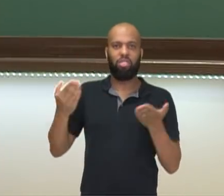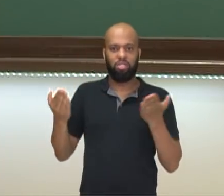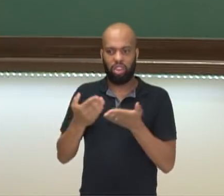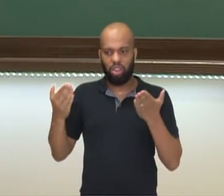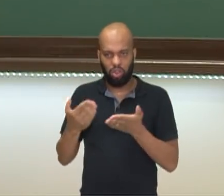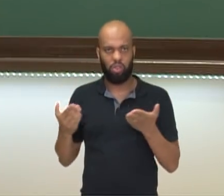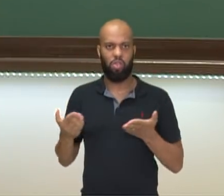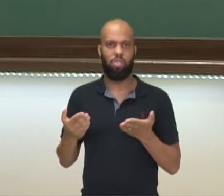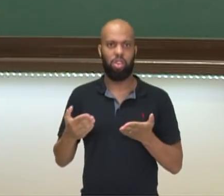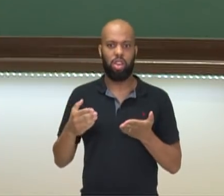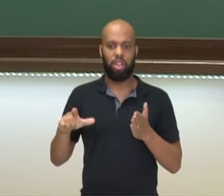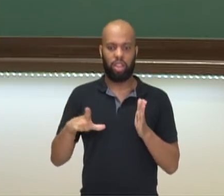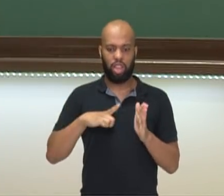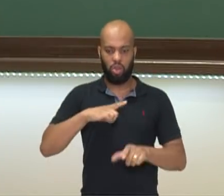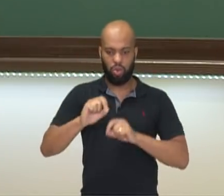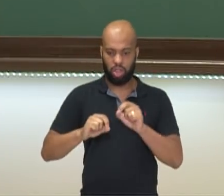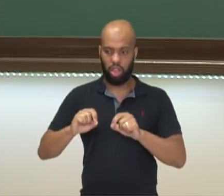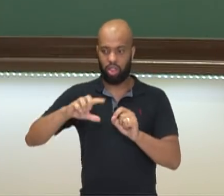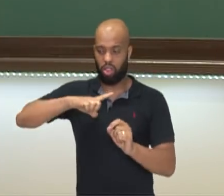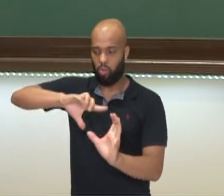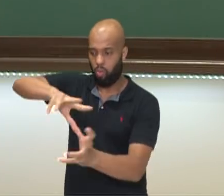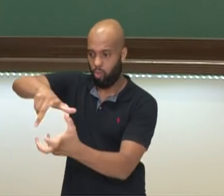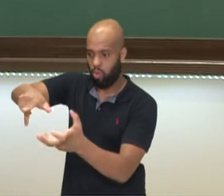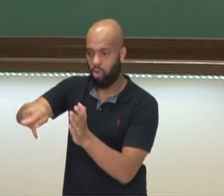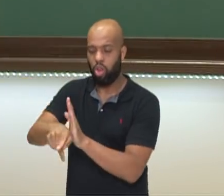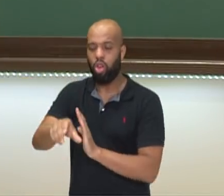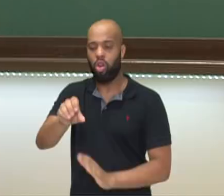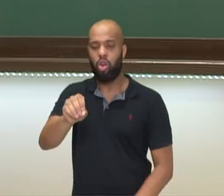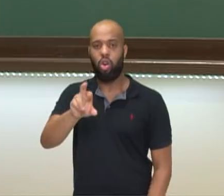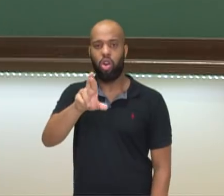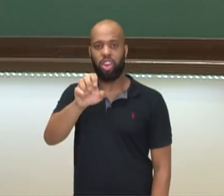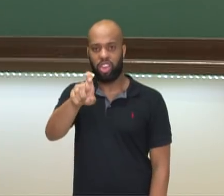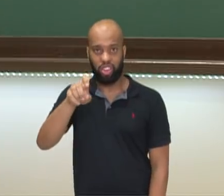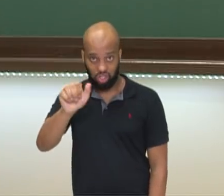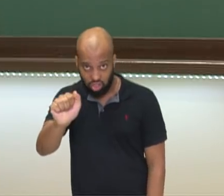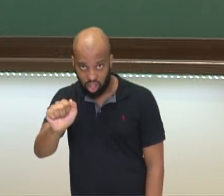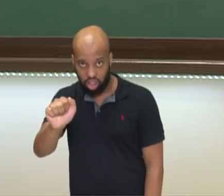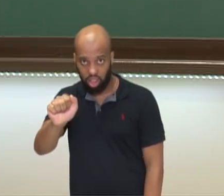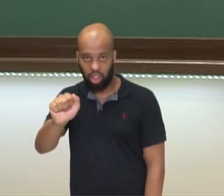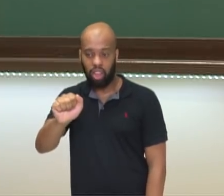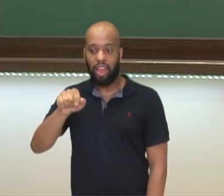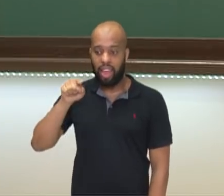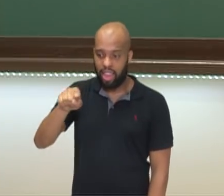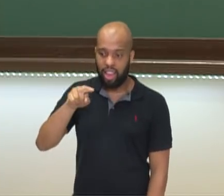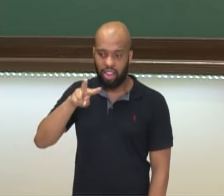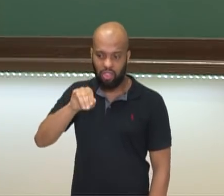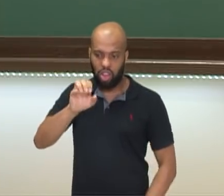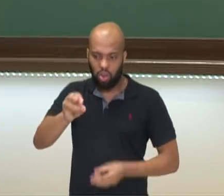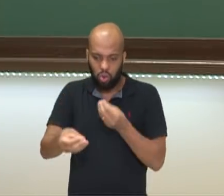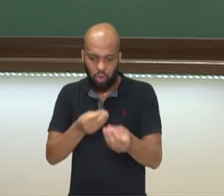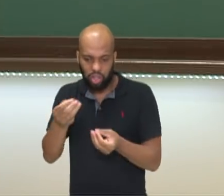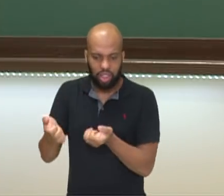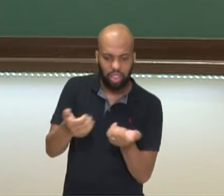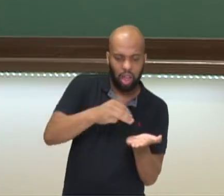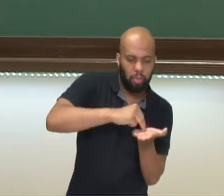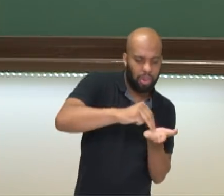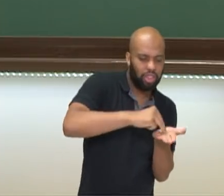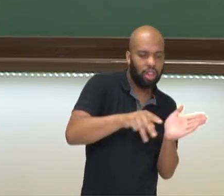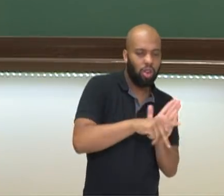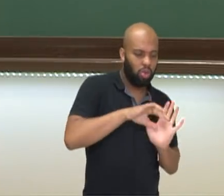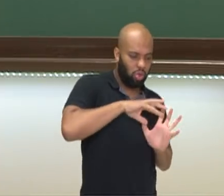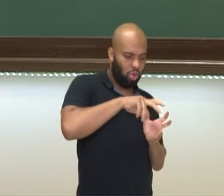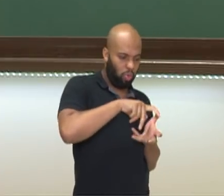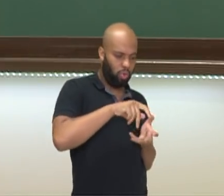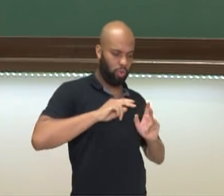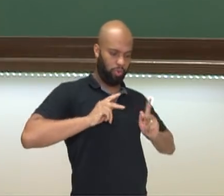mundo das pessoas. Tem muito preconceito. Quando a gente fala de religiões de matriz africana, são as que mais sofrem preconceito. Lembrando,